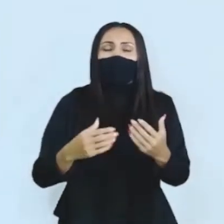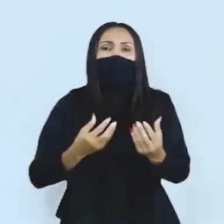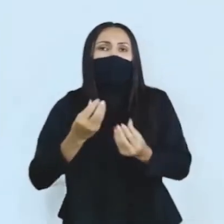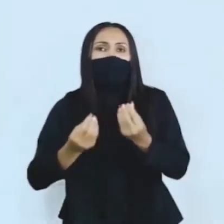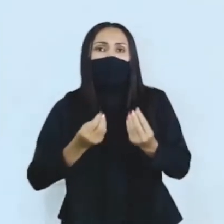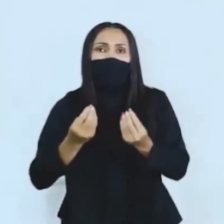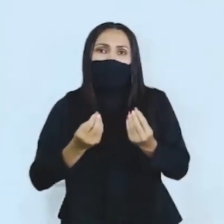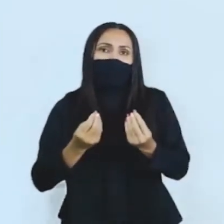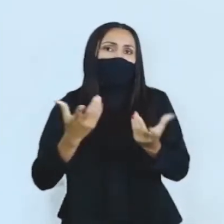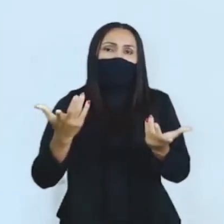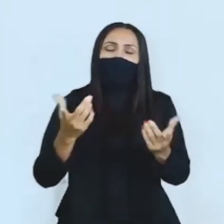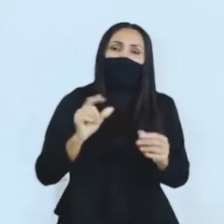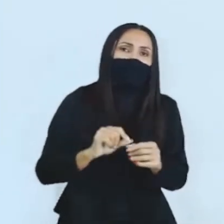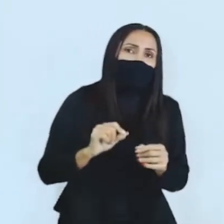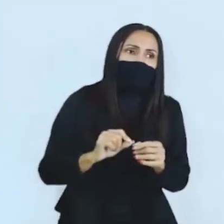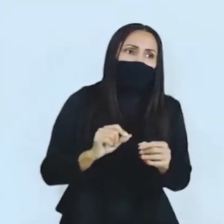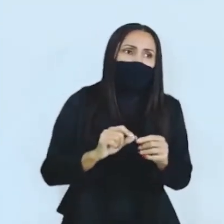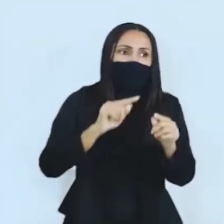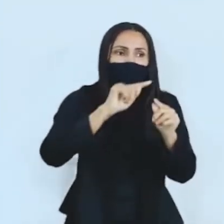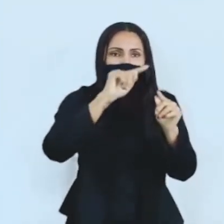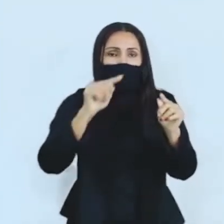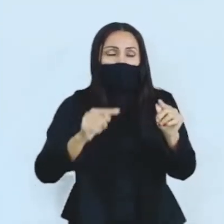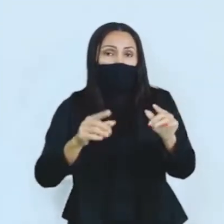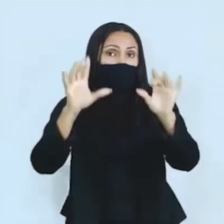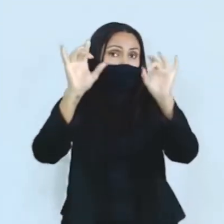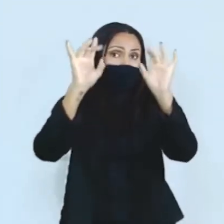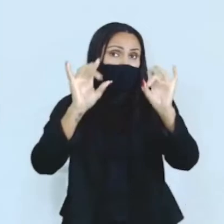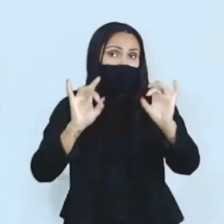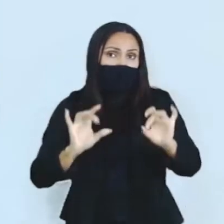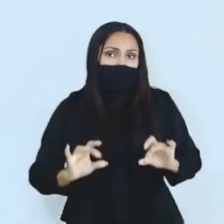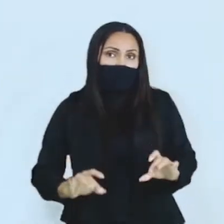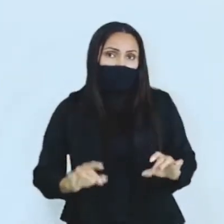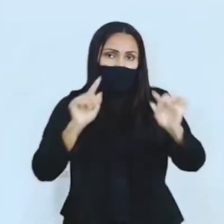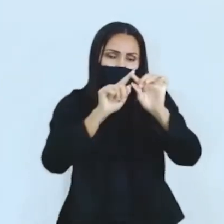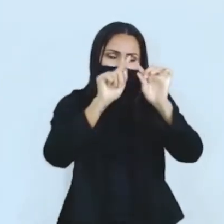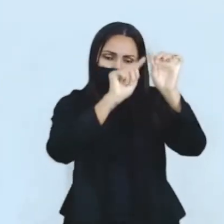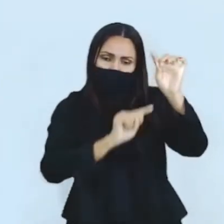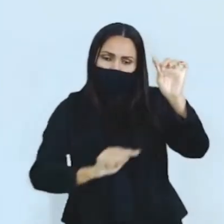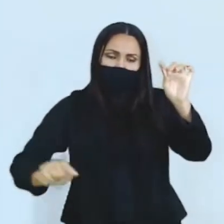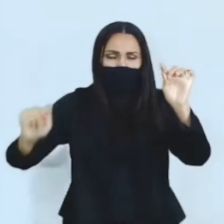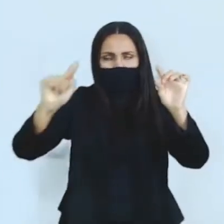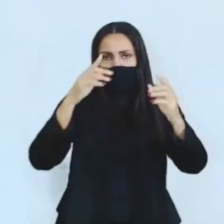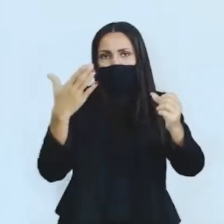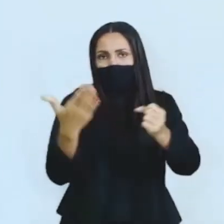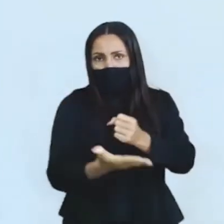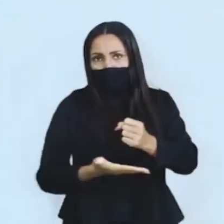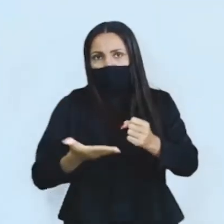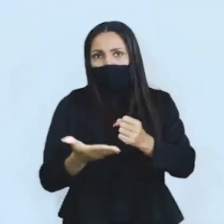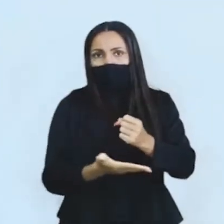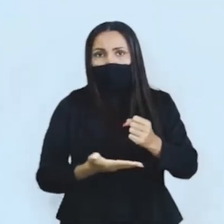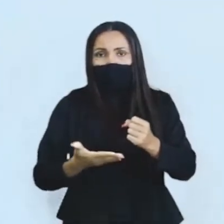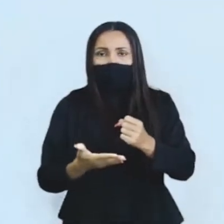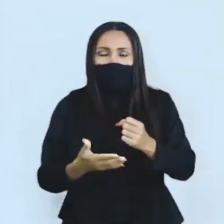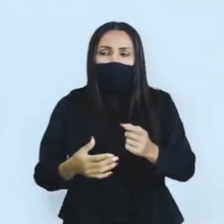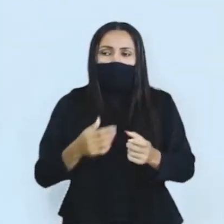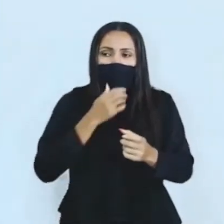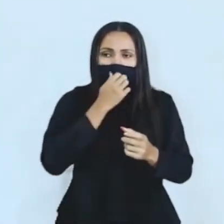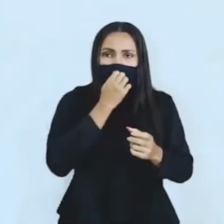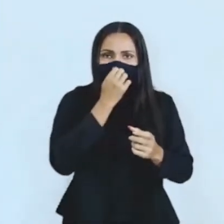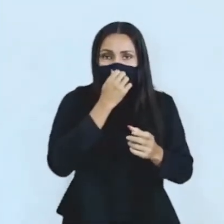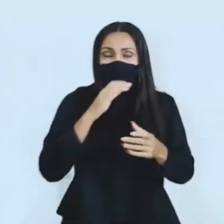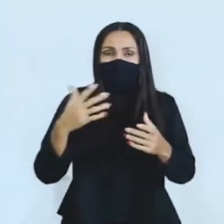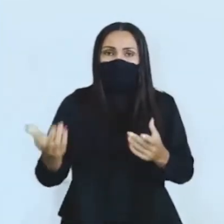projetar uma curva, né, e em especial a circunferência, que é a mais básica de todas, quando você está procedendo com